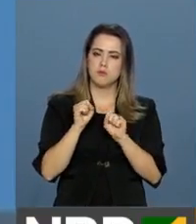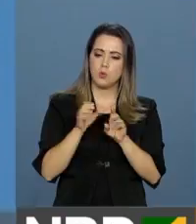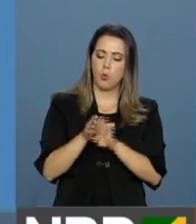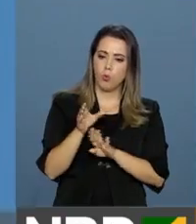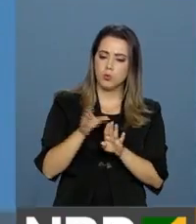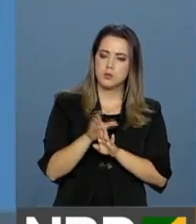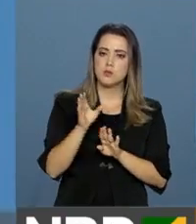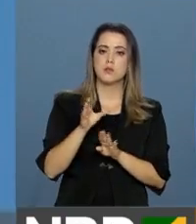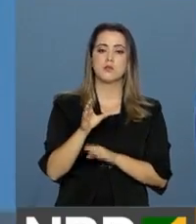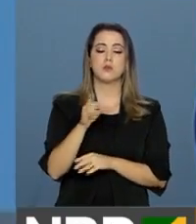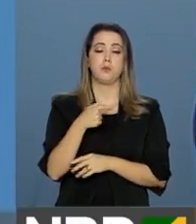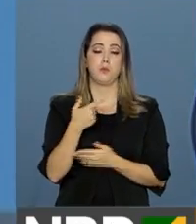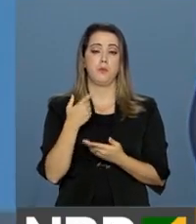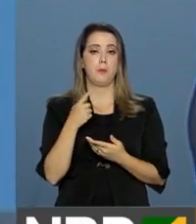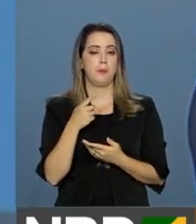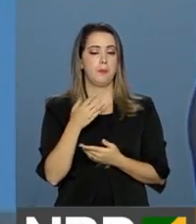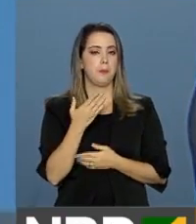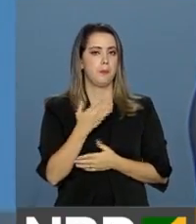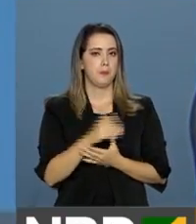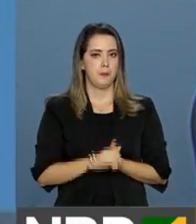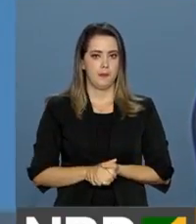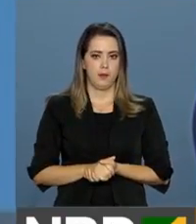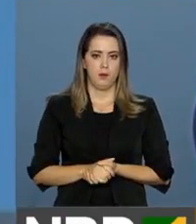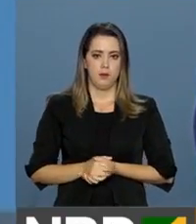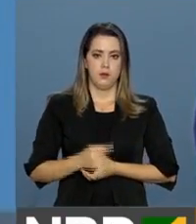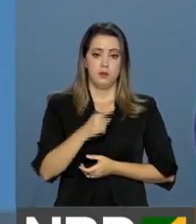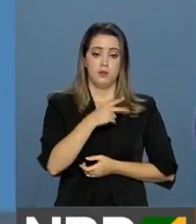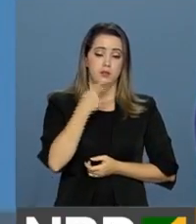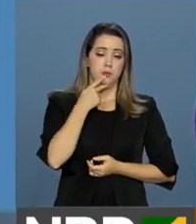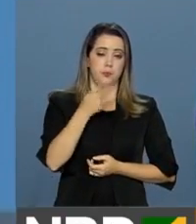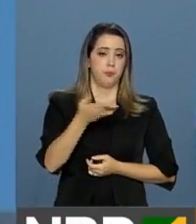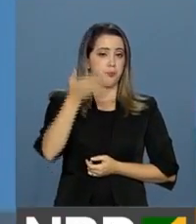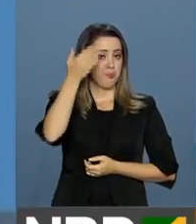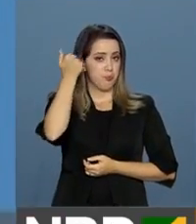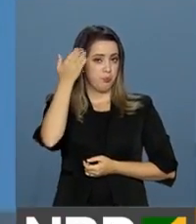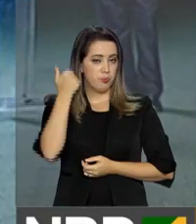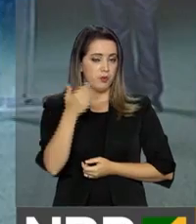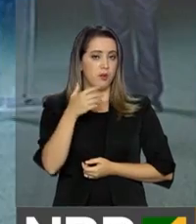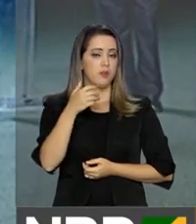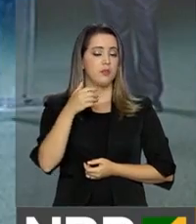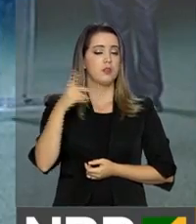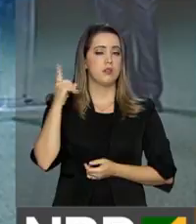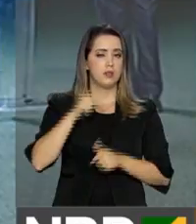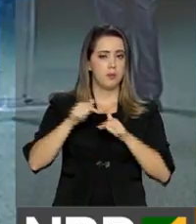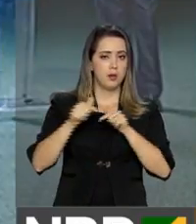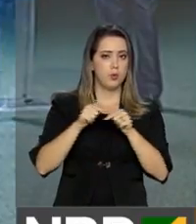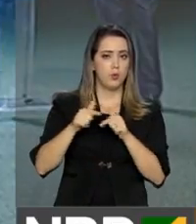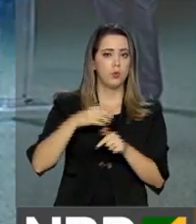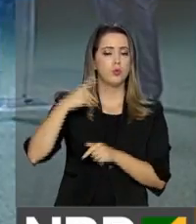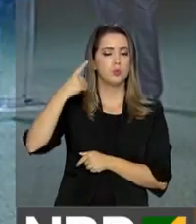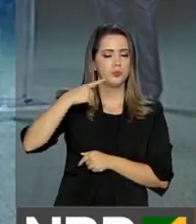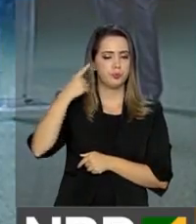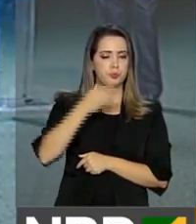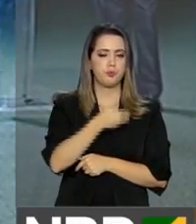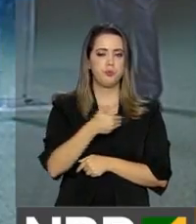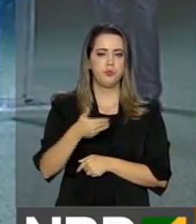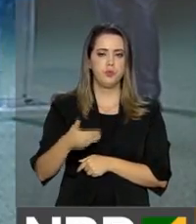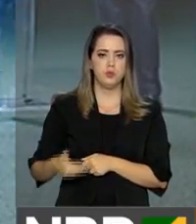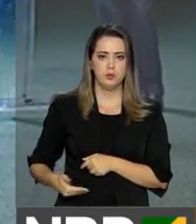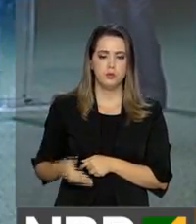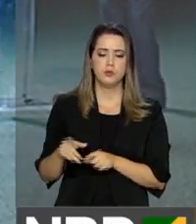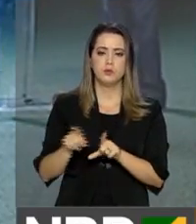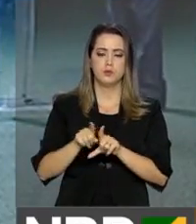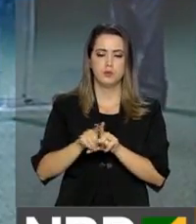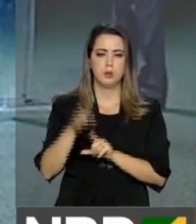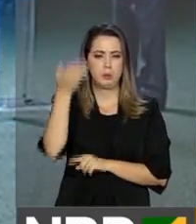procurador-geral do estado nas duas vezes que exercia essa função e eu dizia os colegas e eu me recordo muito a